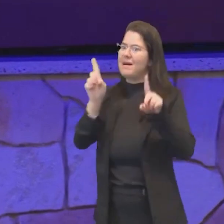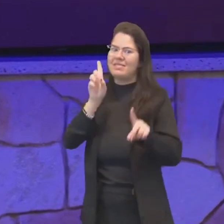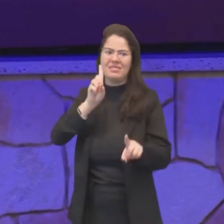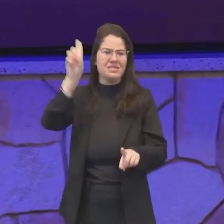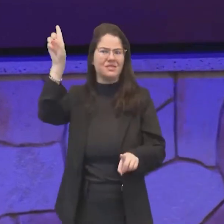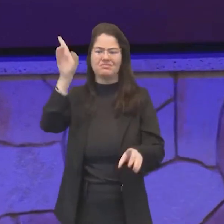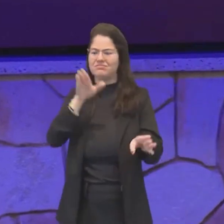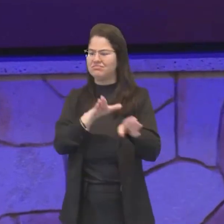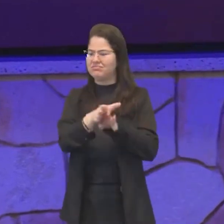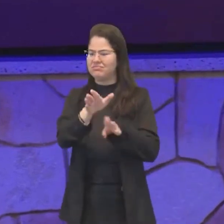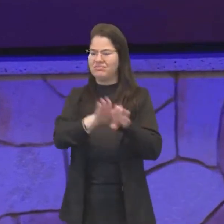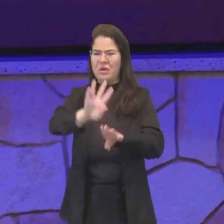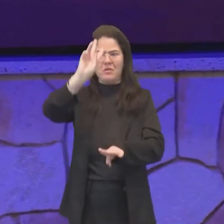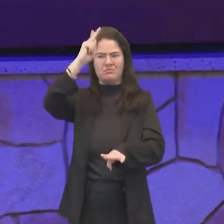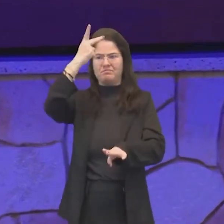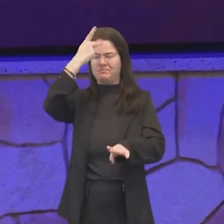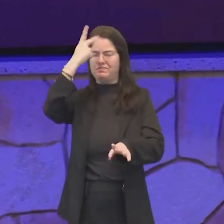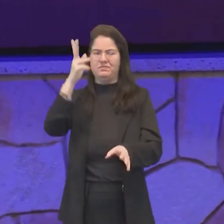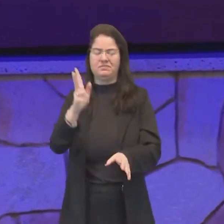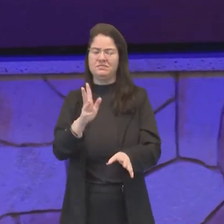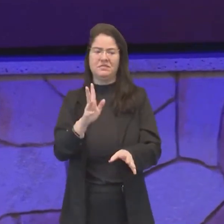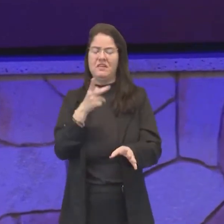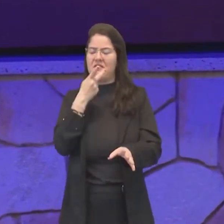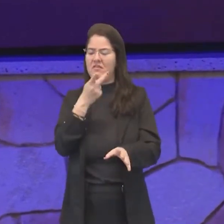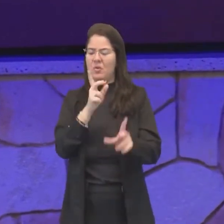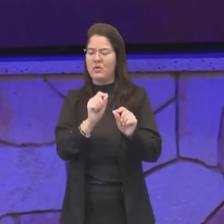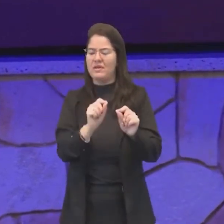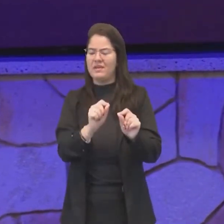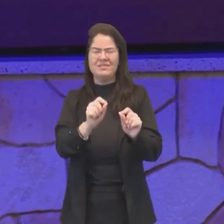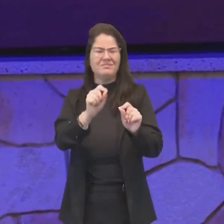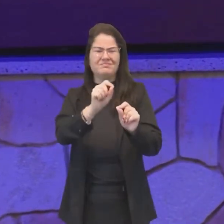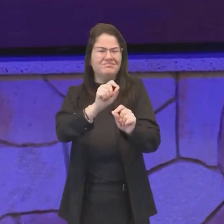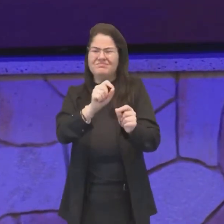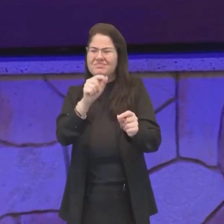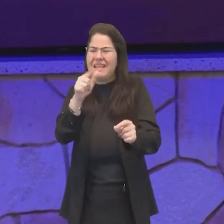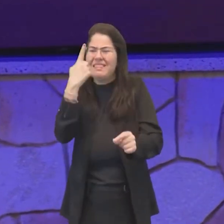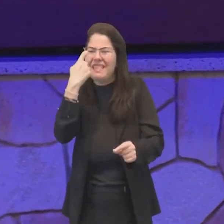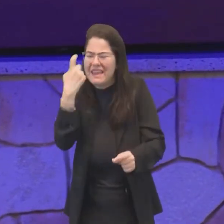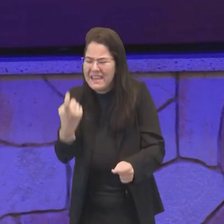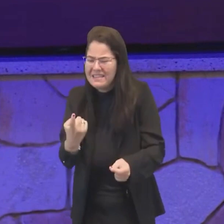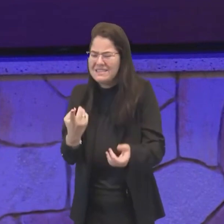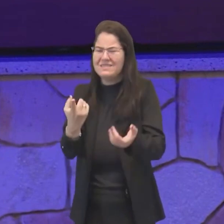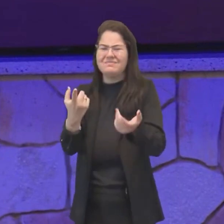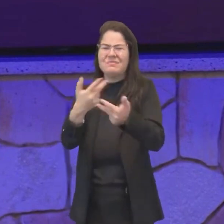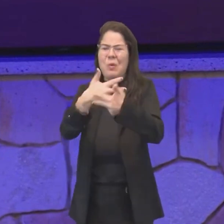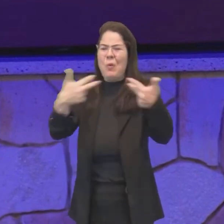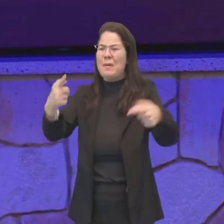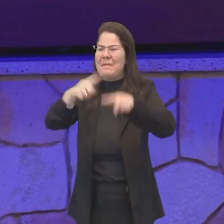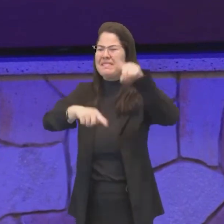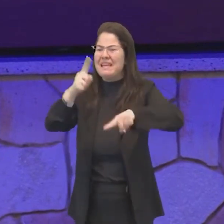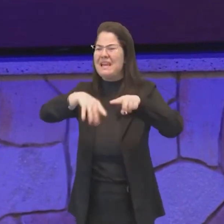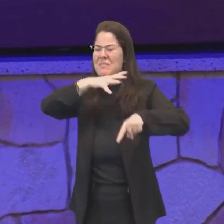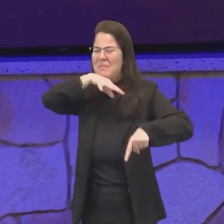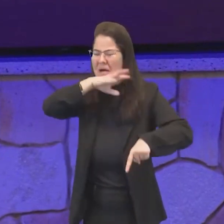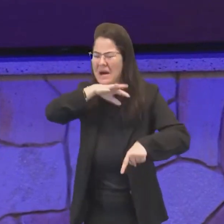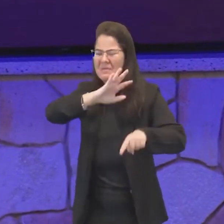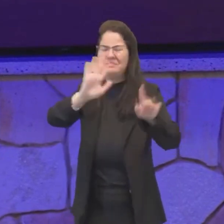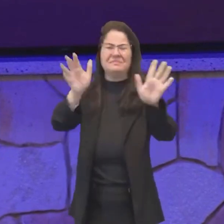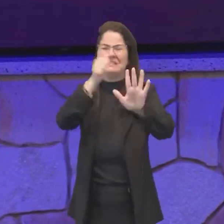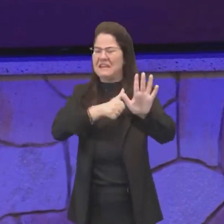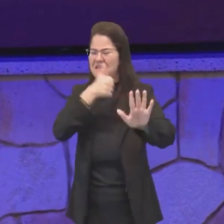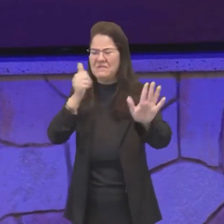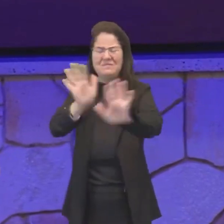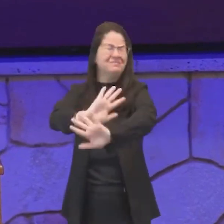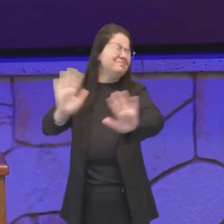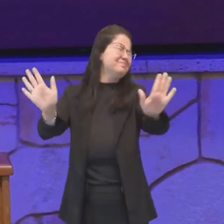contramão, através do profeta, ele fala assim: eu não estou interessado nisso. Eu não estou interessado em sacrifícios. Abra a sua